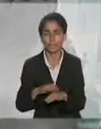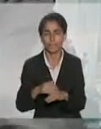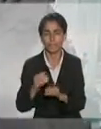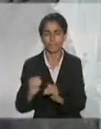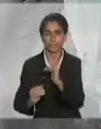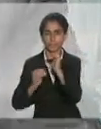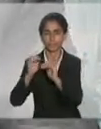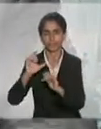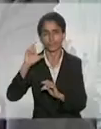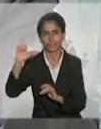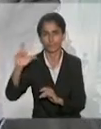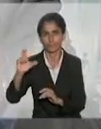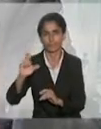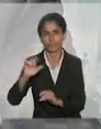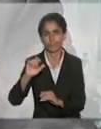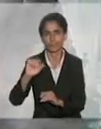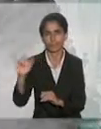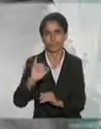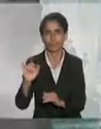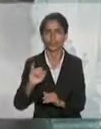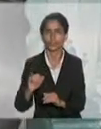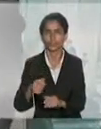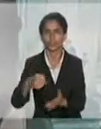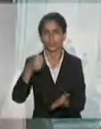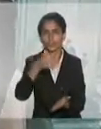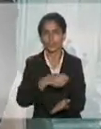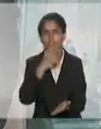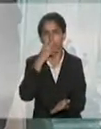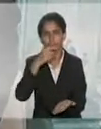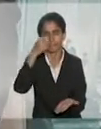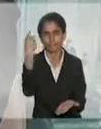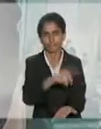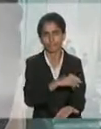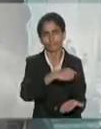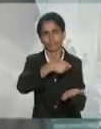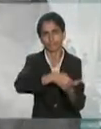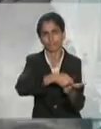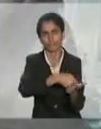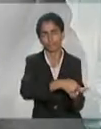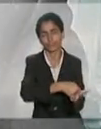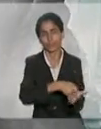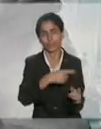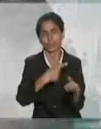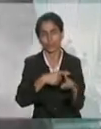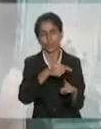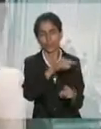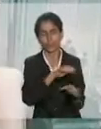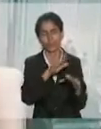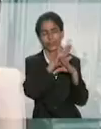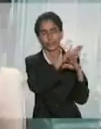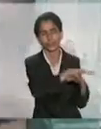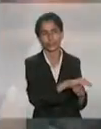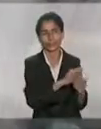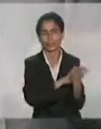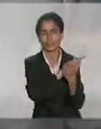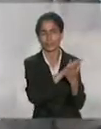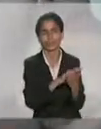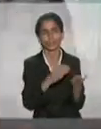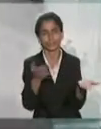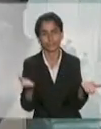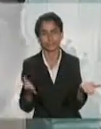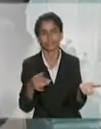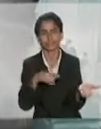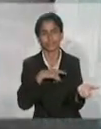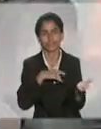tributária, mais você penaliza aquele que não tem um incentivo fiscal. Claro. Está aí o volume de